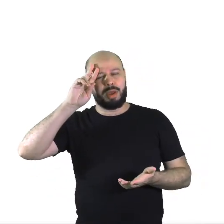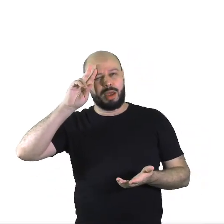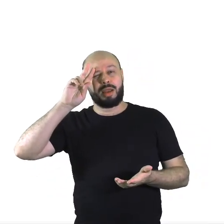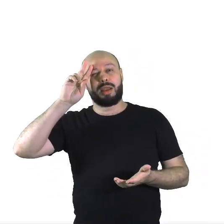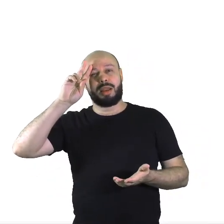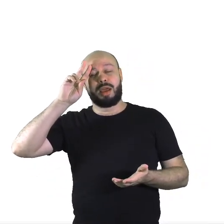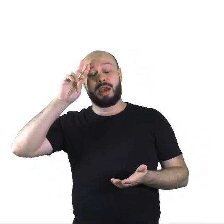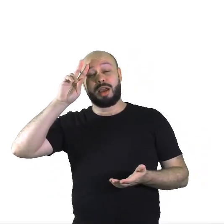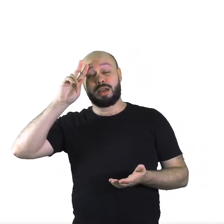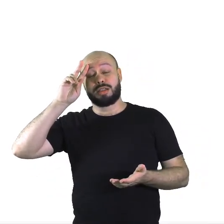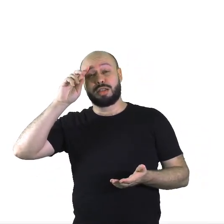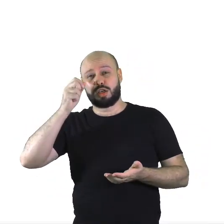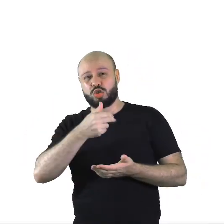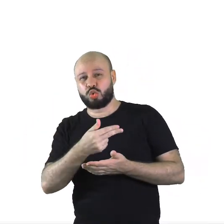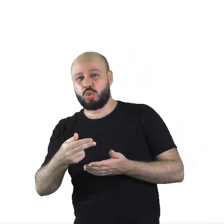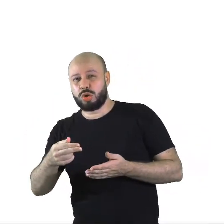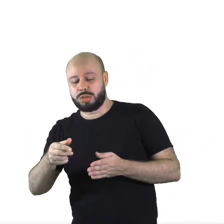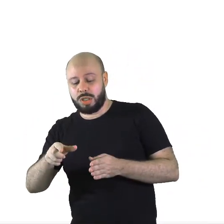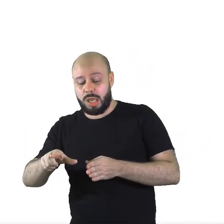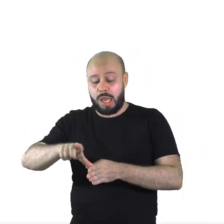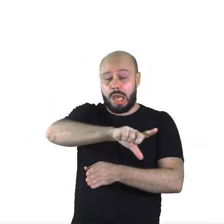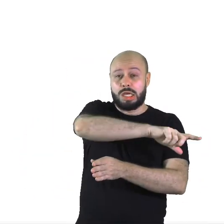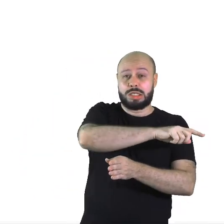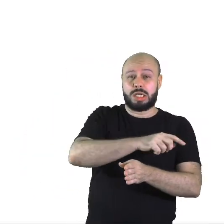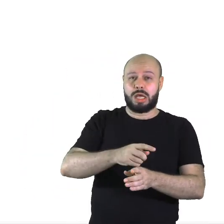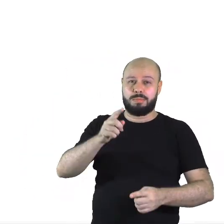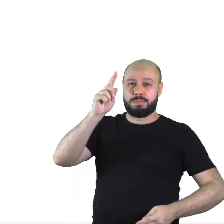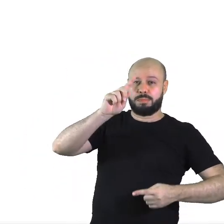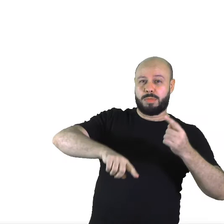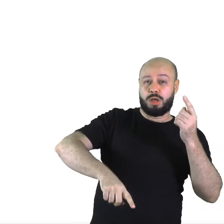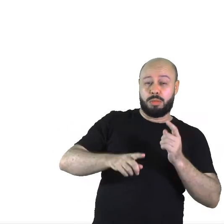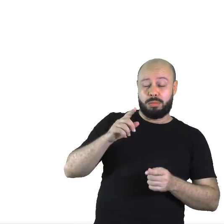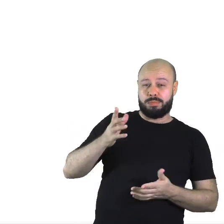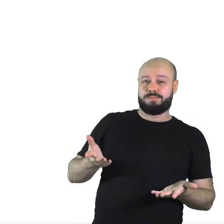era proibida na época, né? E esse último verso, quando ele